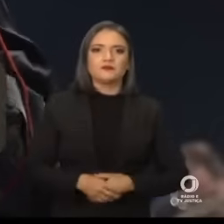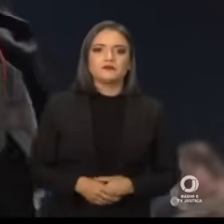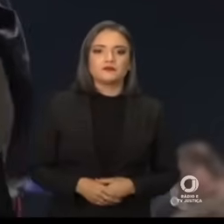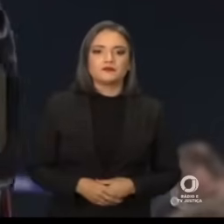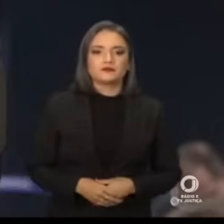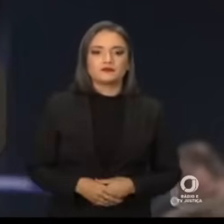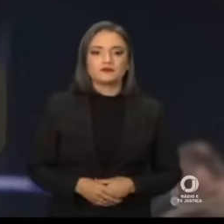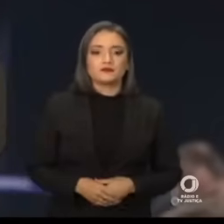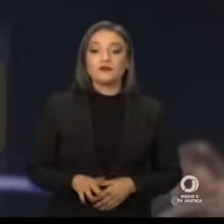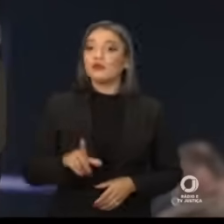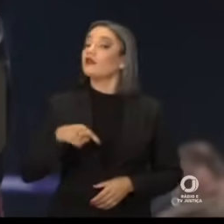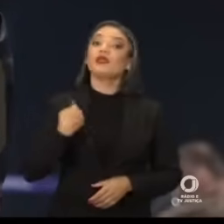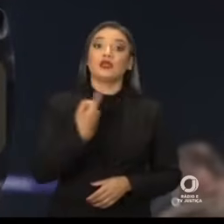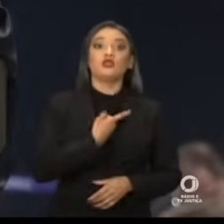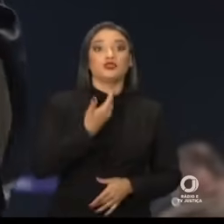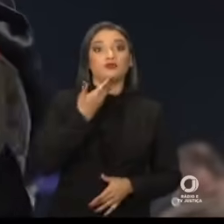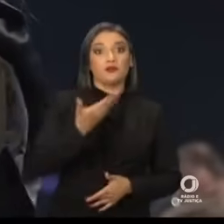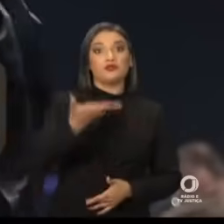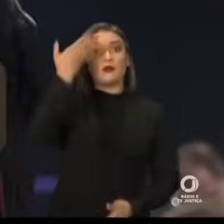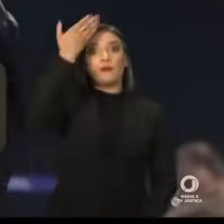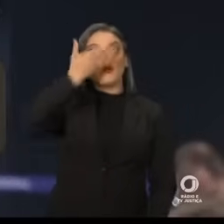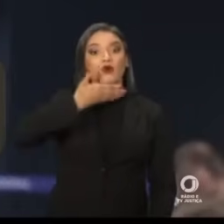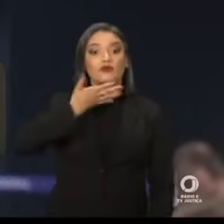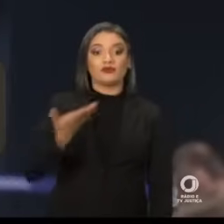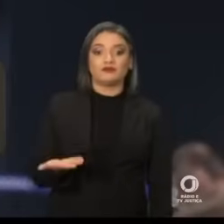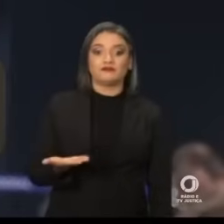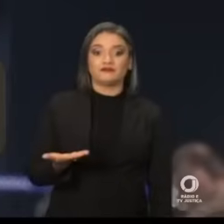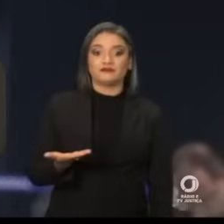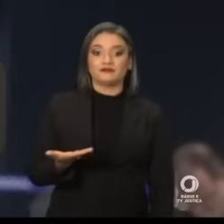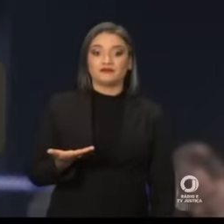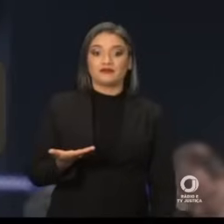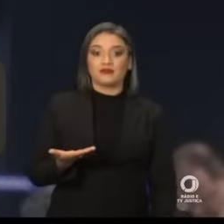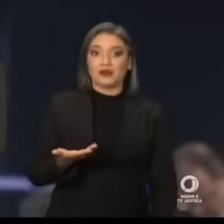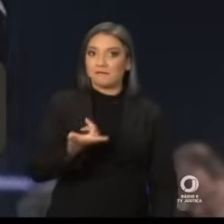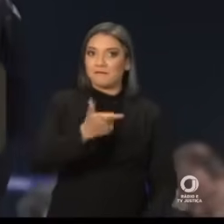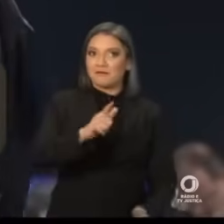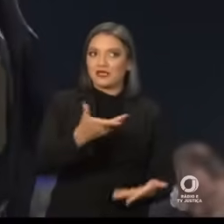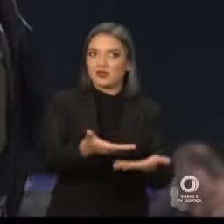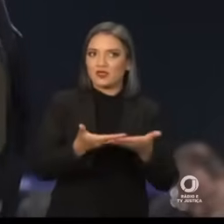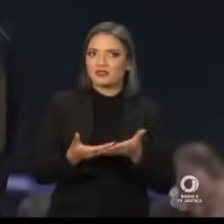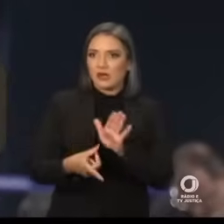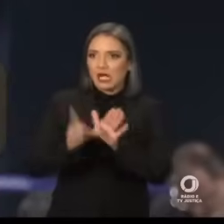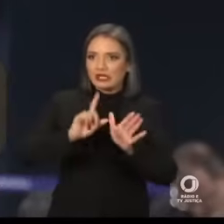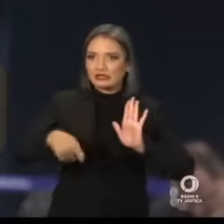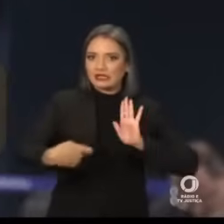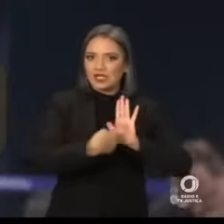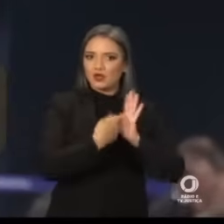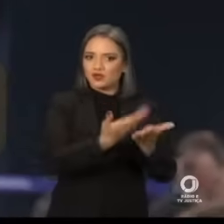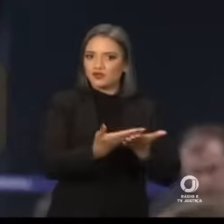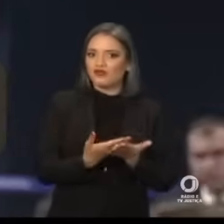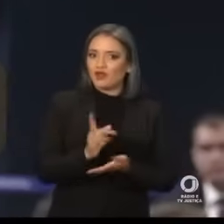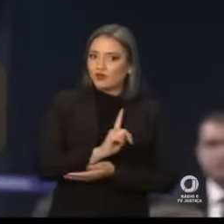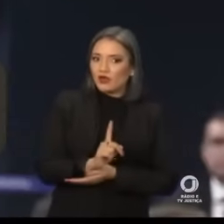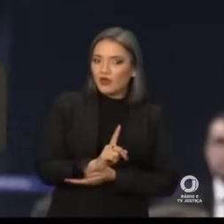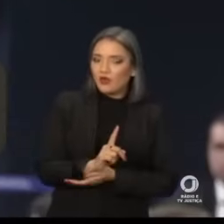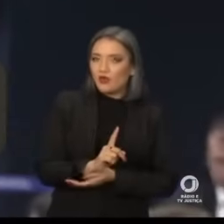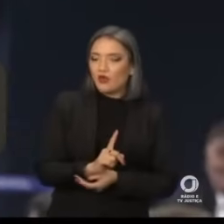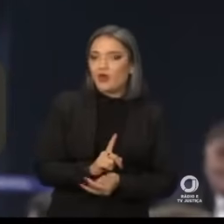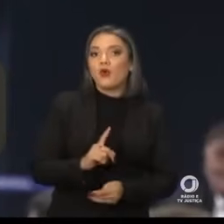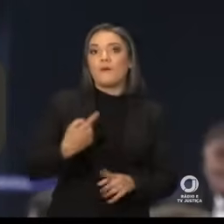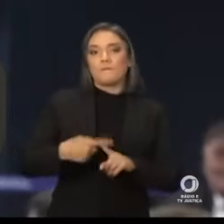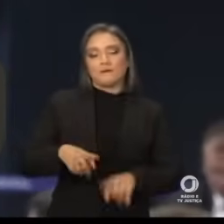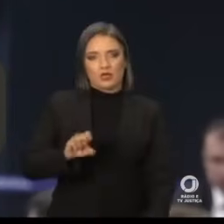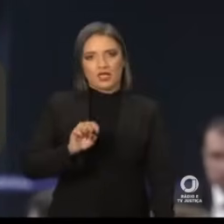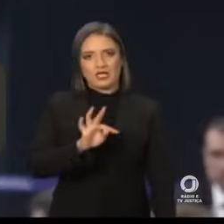E nós pedimos essa prova. Ela não veio antes do recebimento da denúncia. Vossas Excelências determinaram que ela deveria vir após o recebimento da